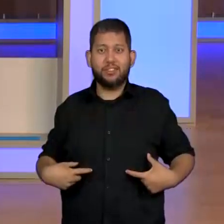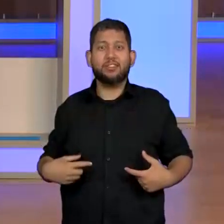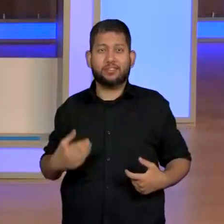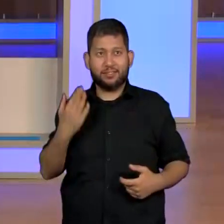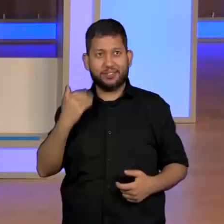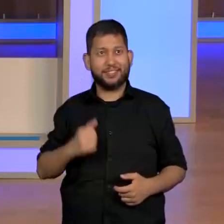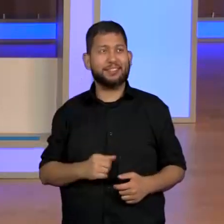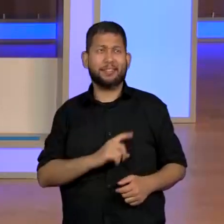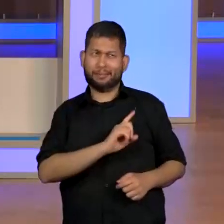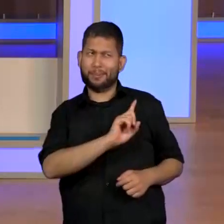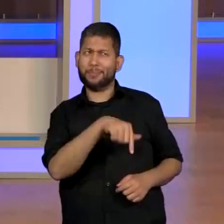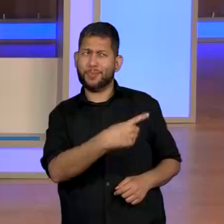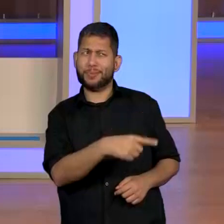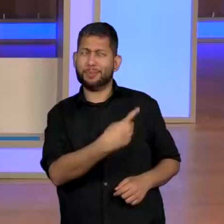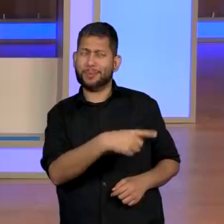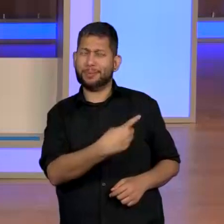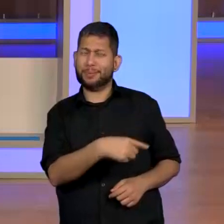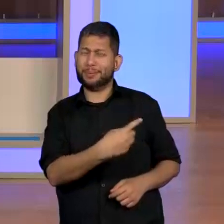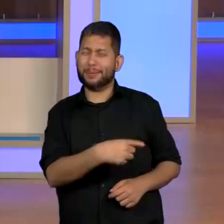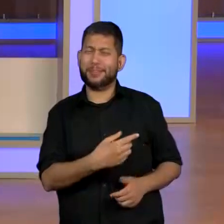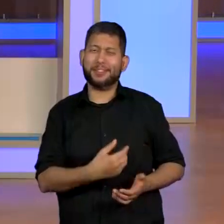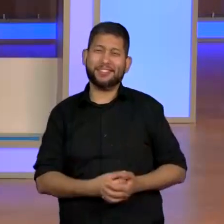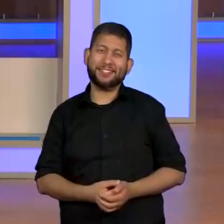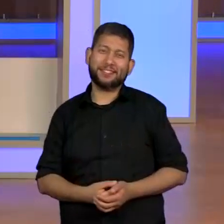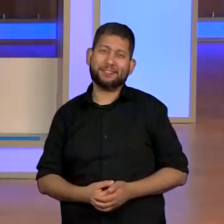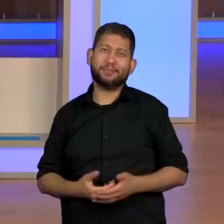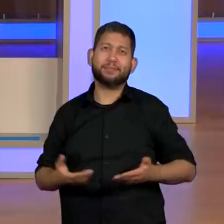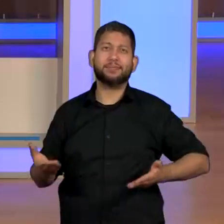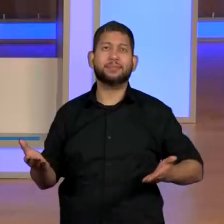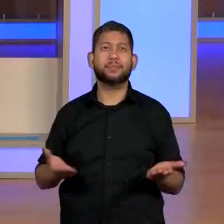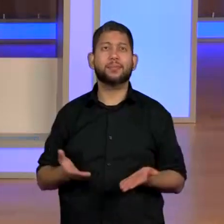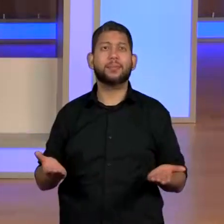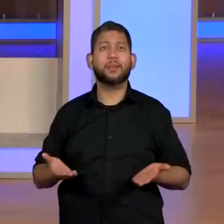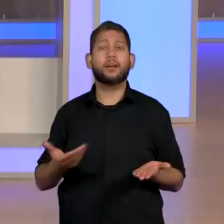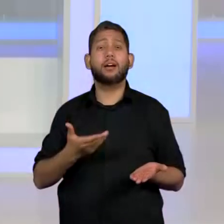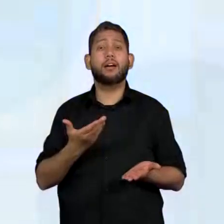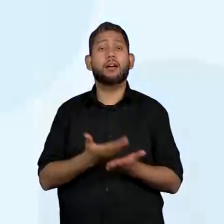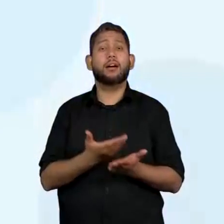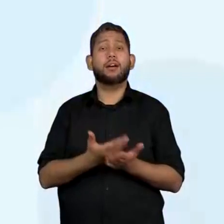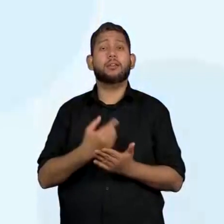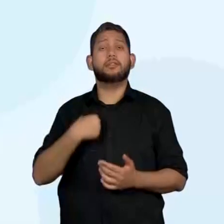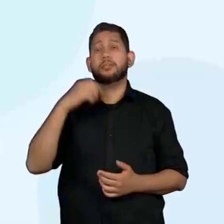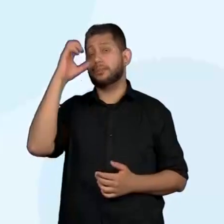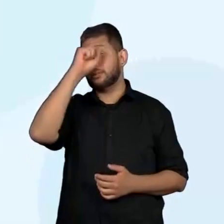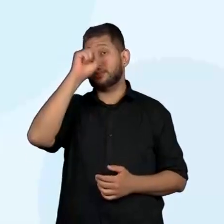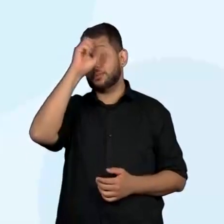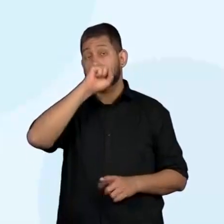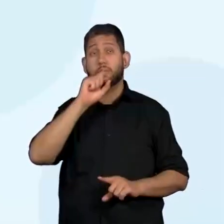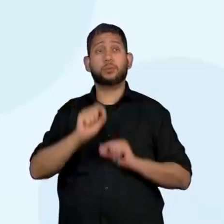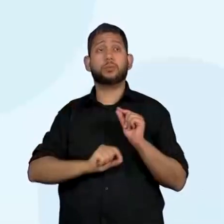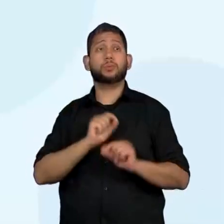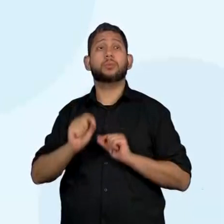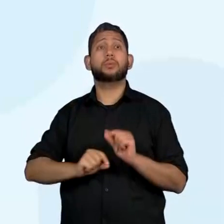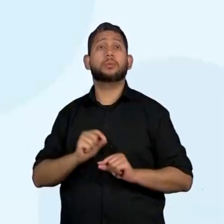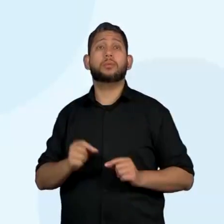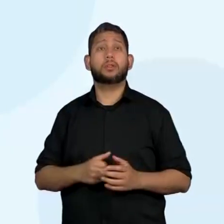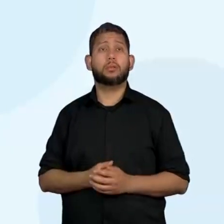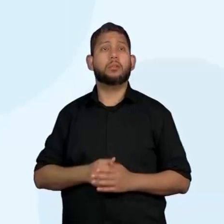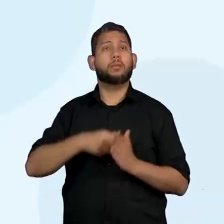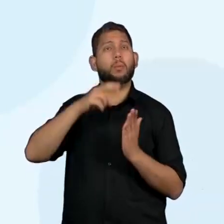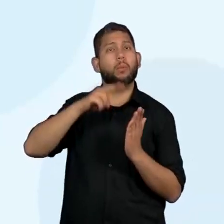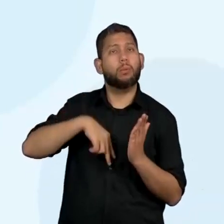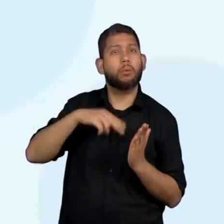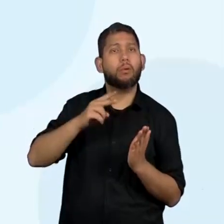vamos fazer o seguinte olha só vamos ver o que a gente vai aprender nessa aula Bora lá nessa aula Vamos ler